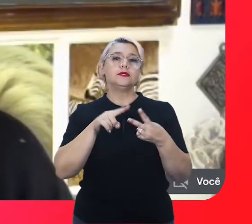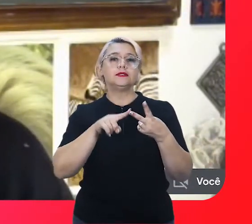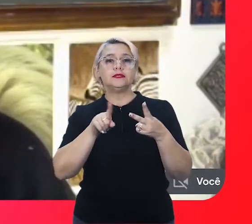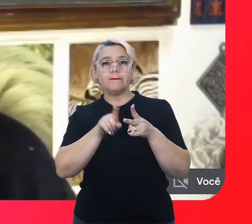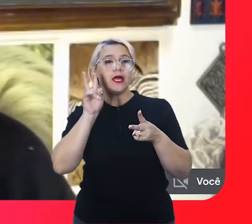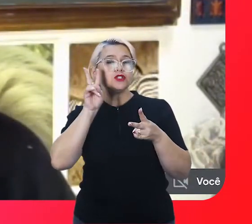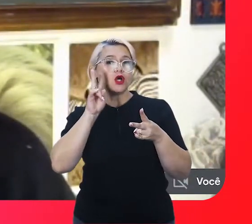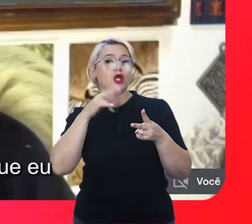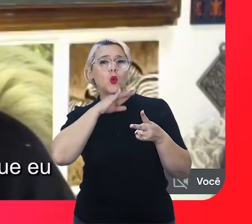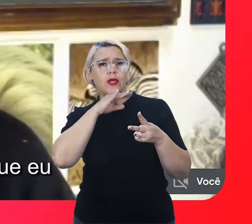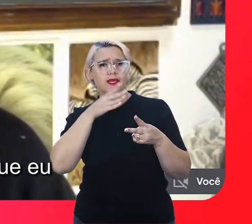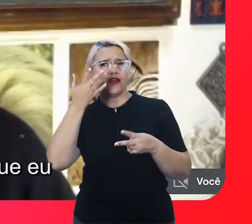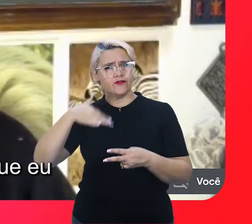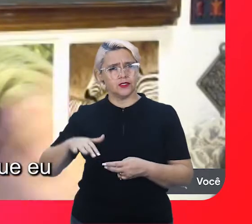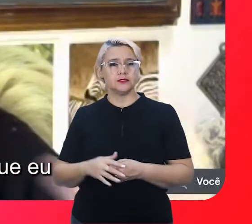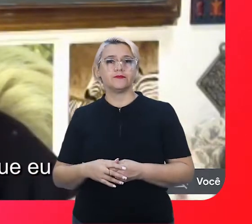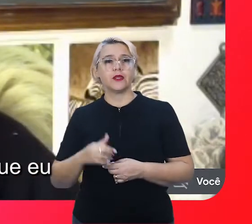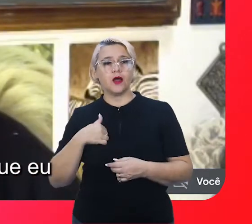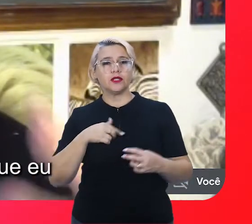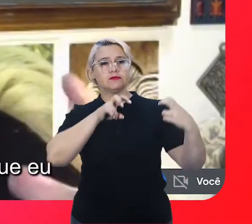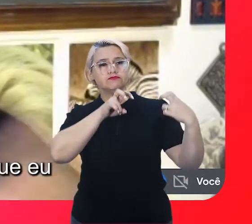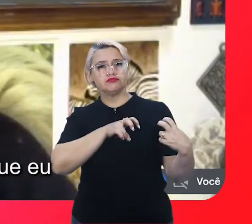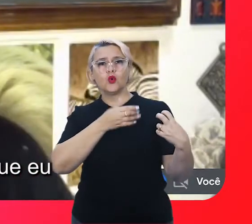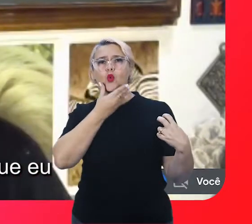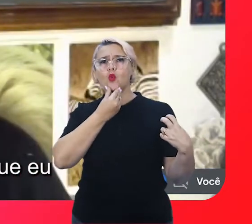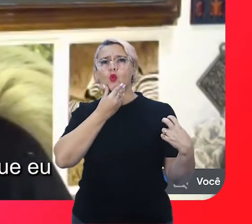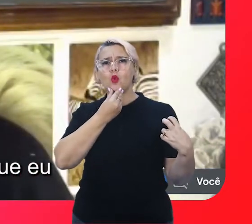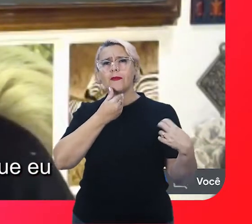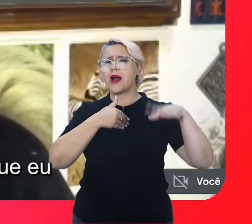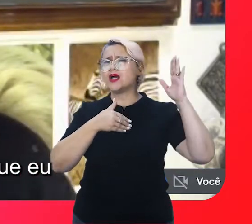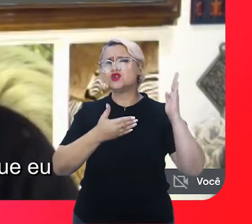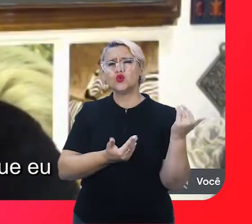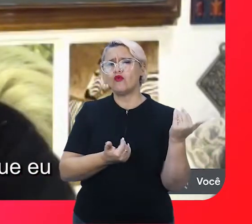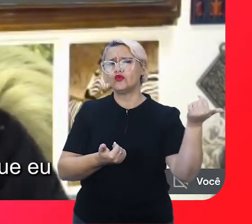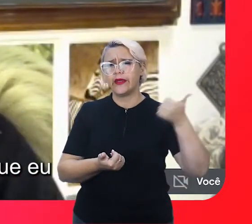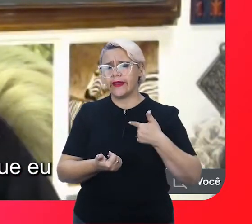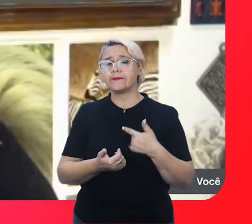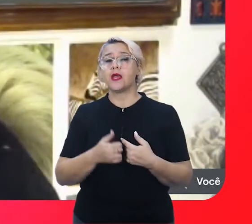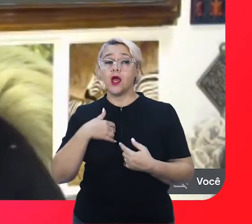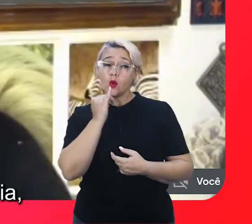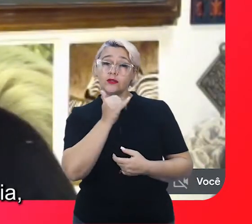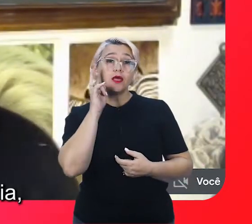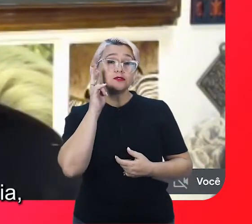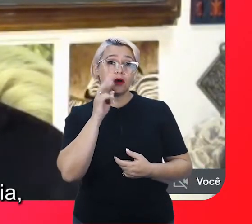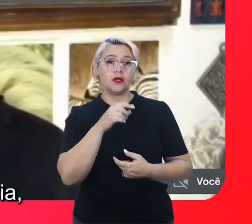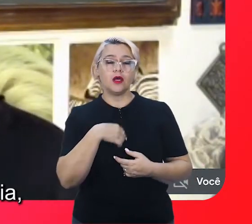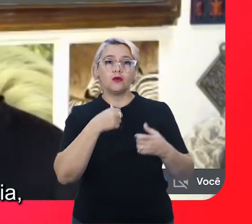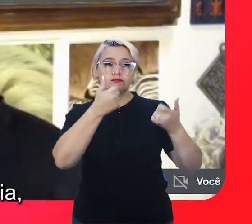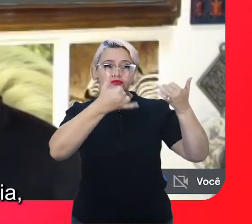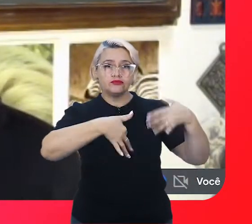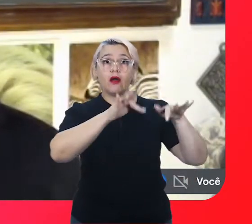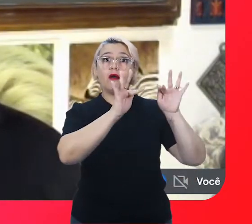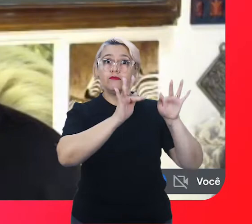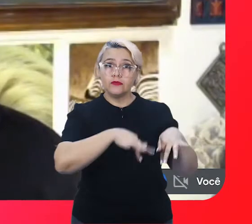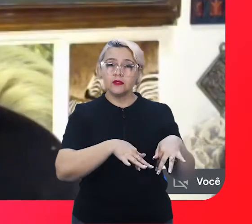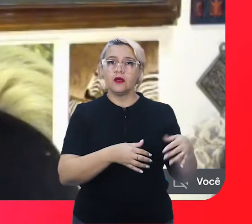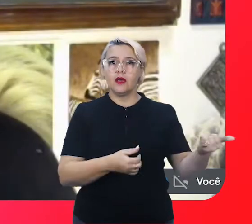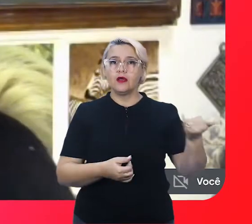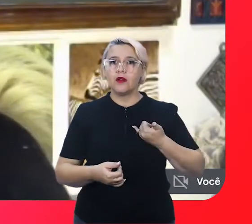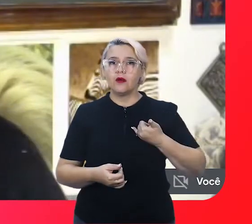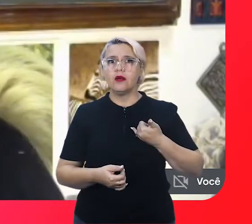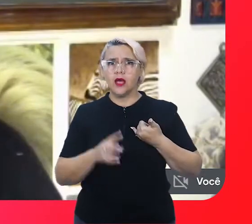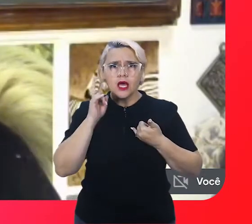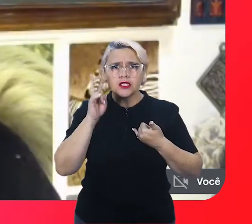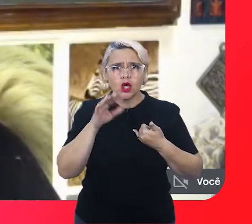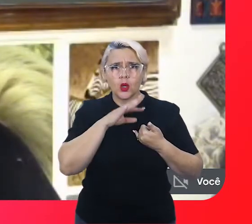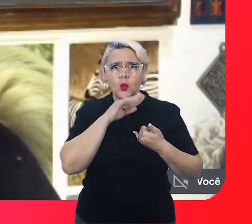da uhum. infância. E estava eu e um rapaz bem mais jovem que eu, e eu contei essa história. Quando eu acabei de contar essa história, ele falou assim: Ah, essa é a